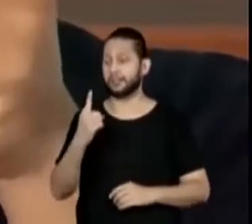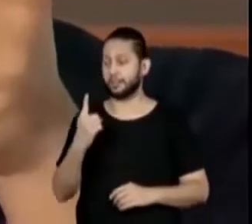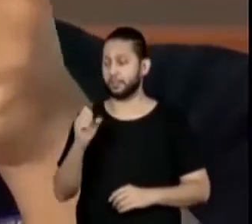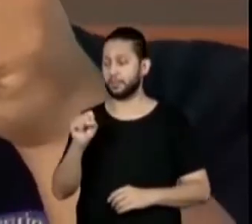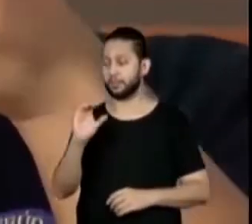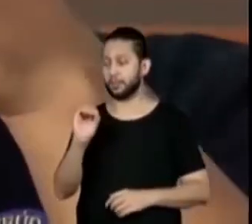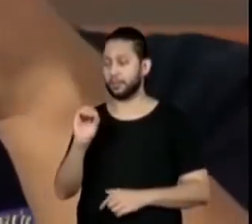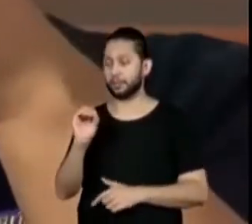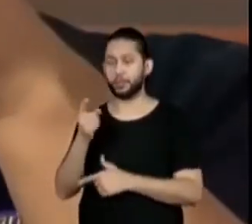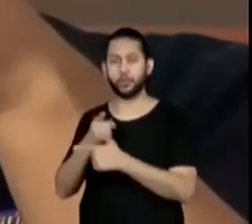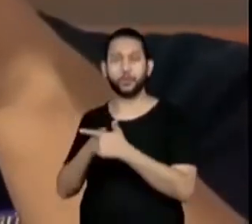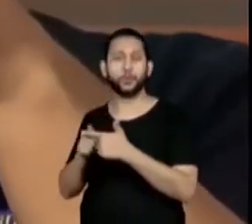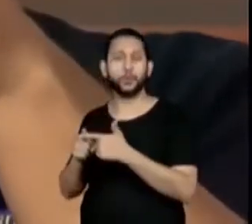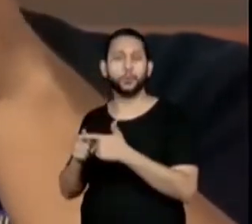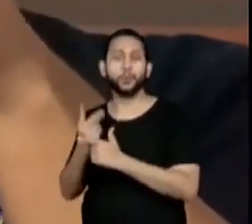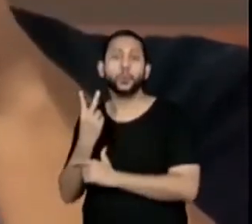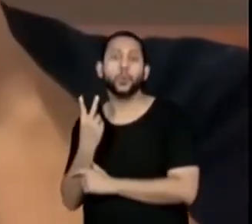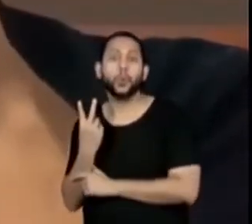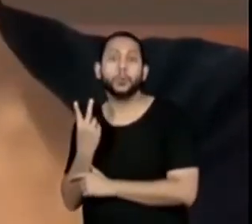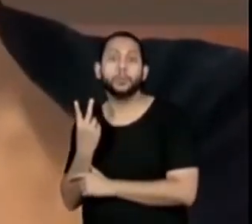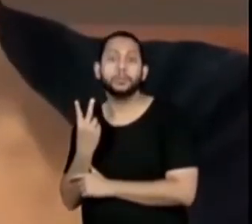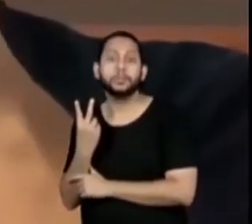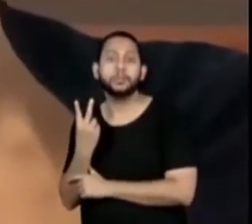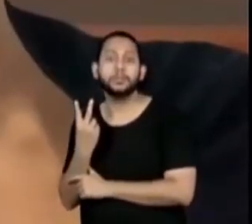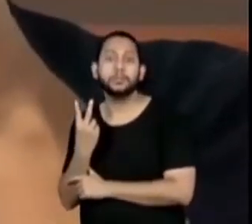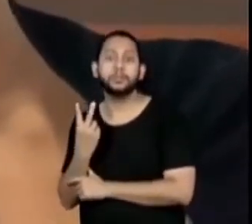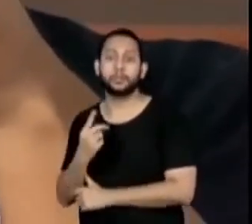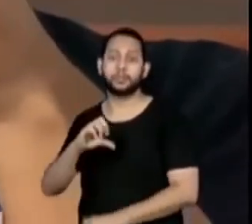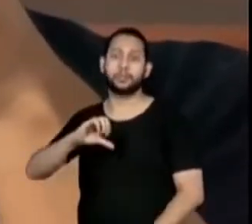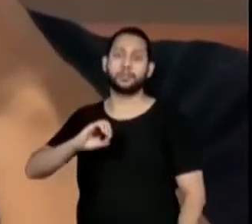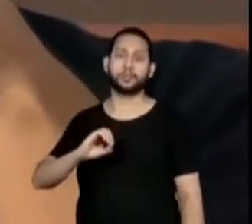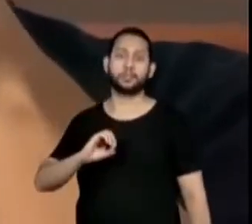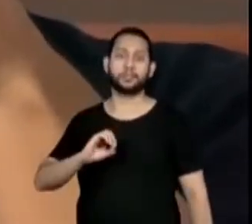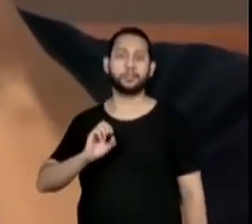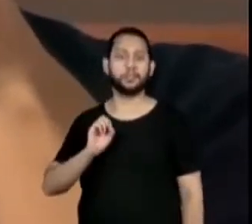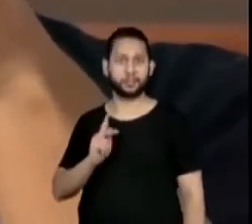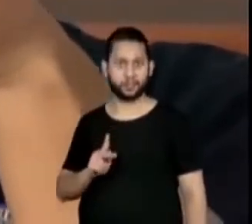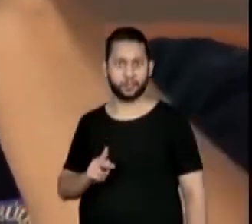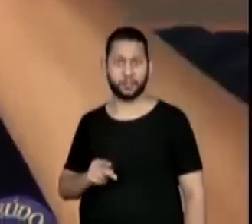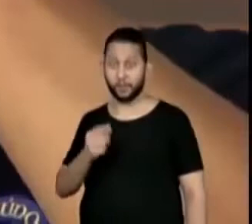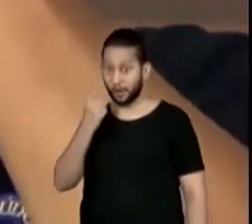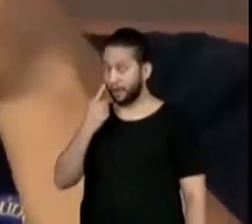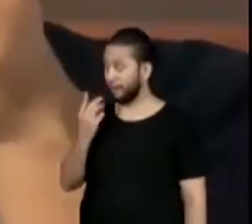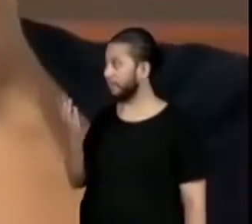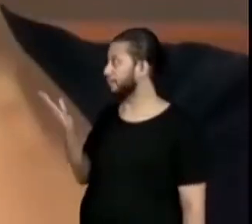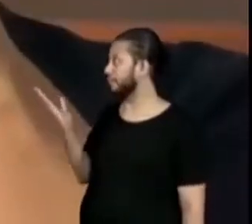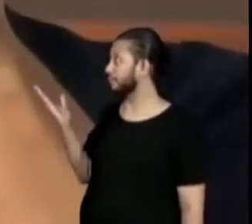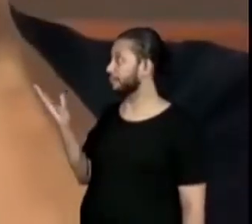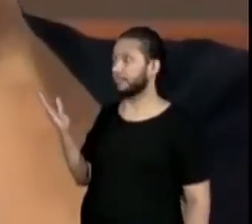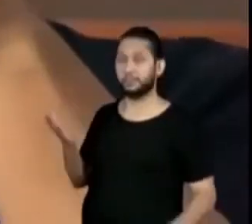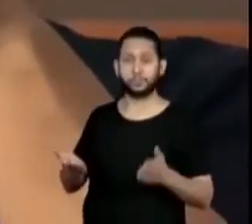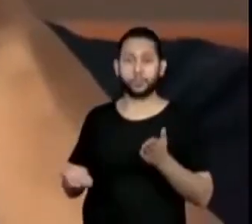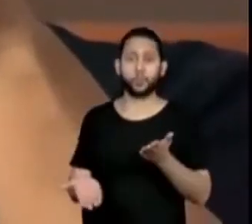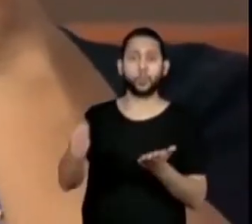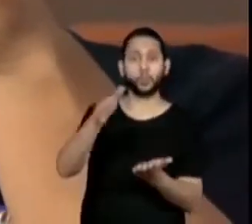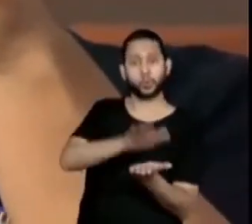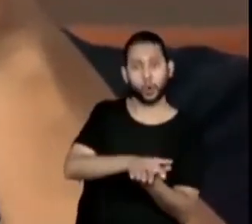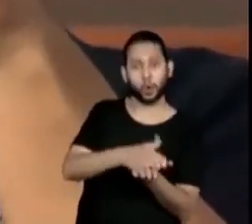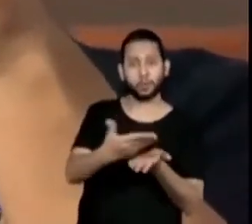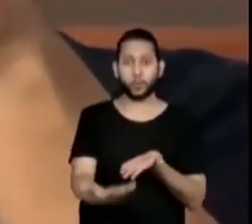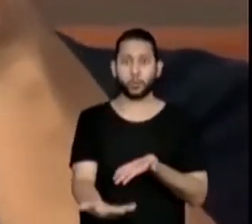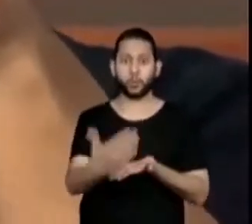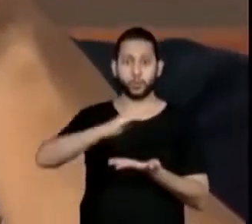cabeça, 90 graus. Tá bem? Então, vocês precisam ter essa folhinha aqui, ok?